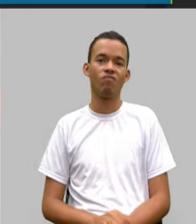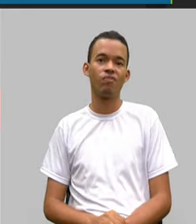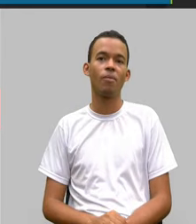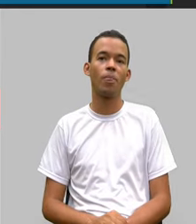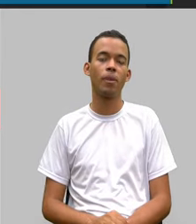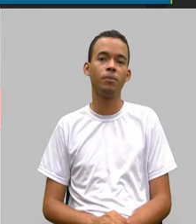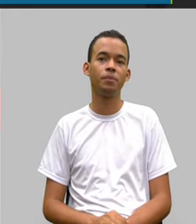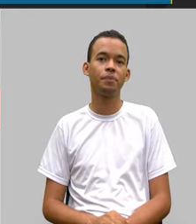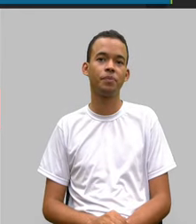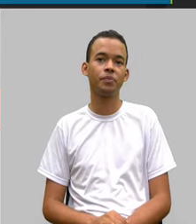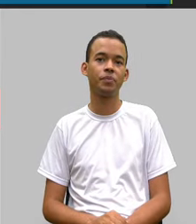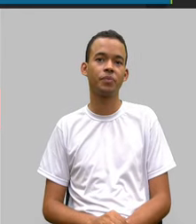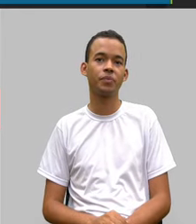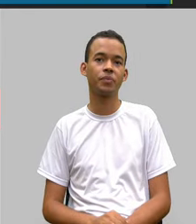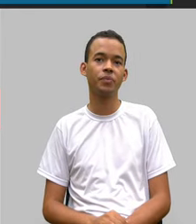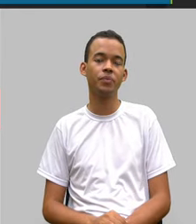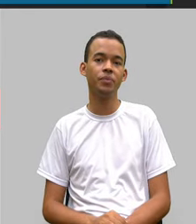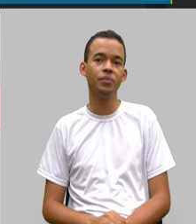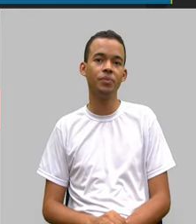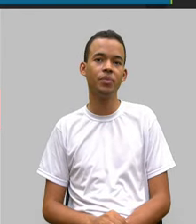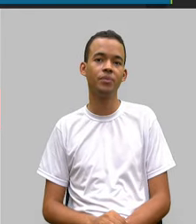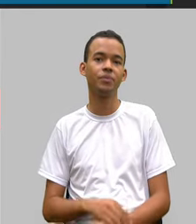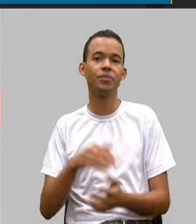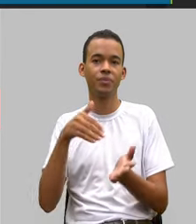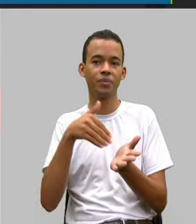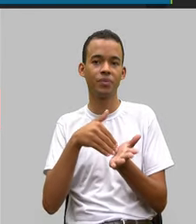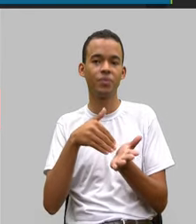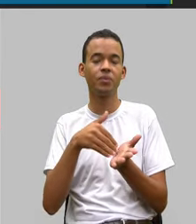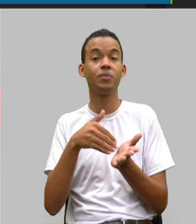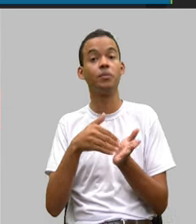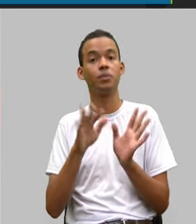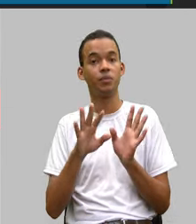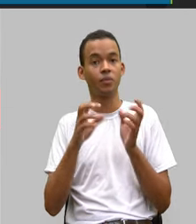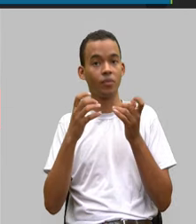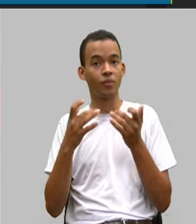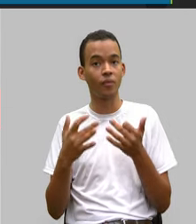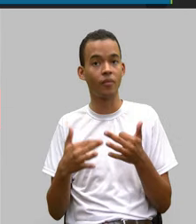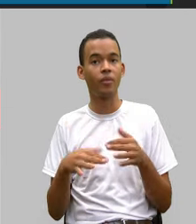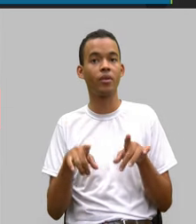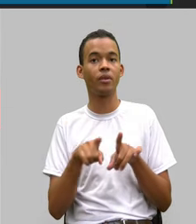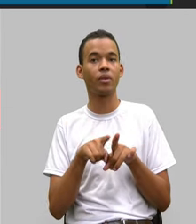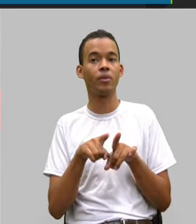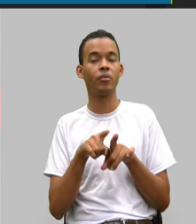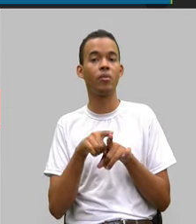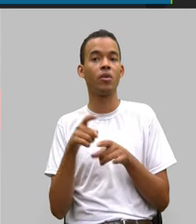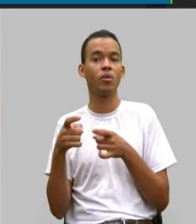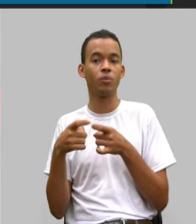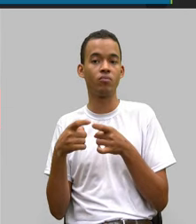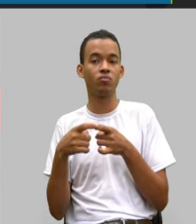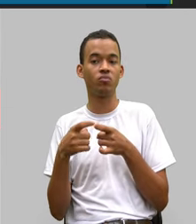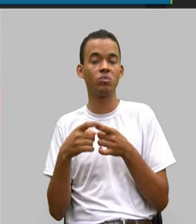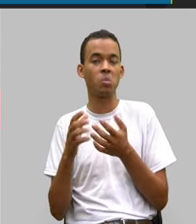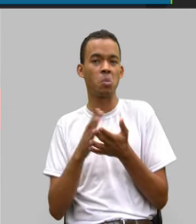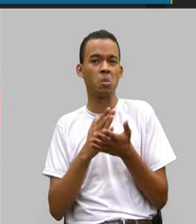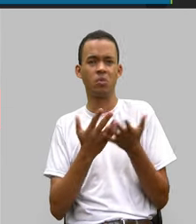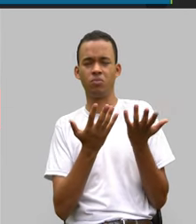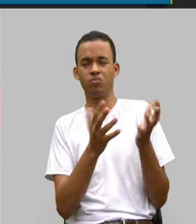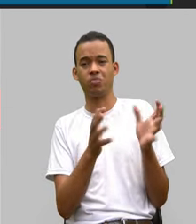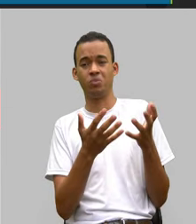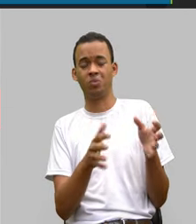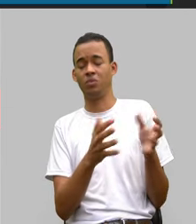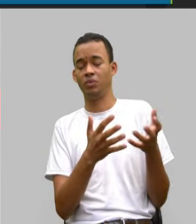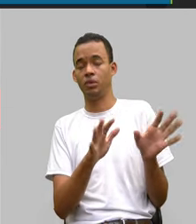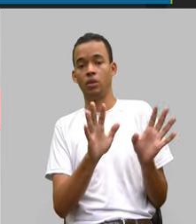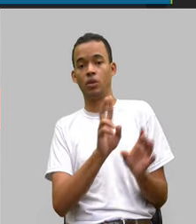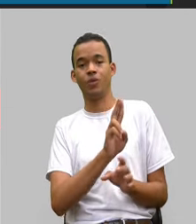a só concluindo né Essa relutância na prescrição de canabes pelos médicos vem da ignorância Nós